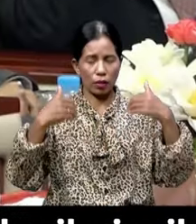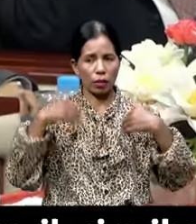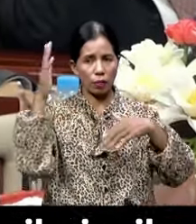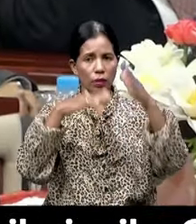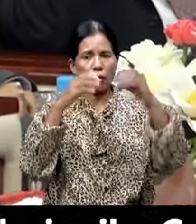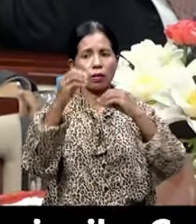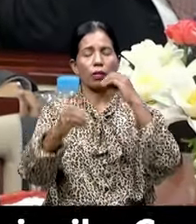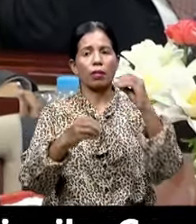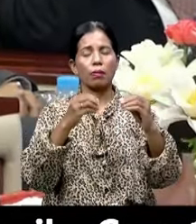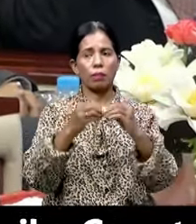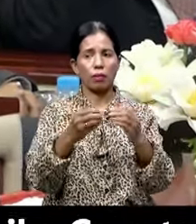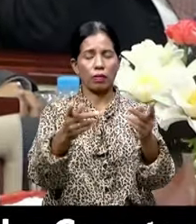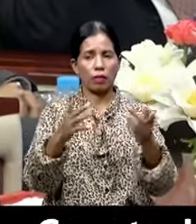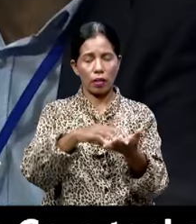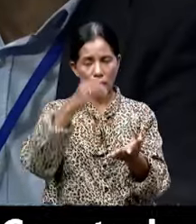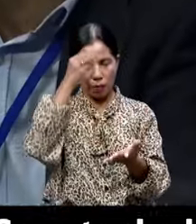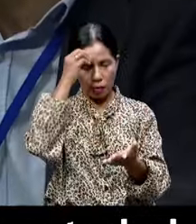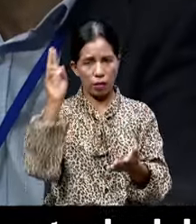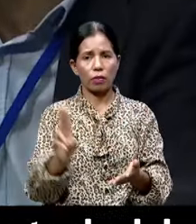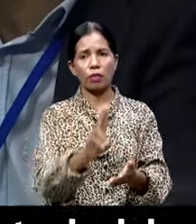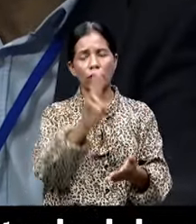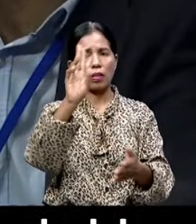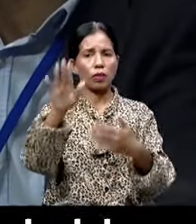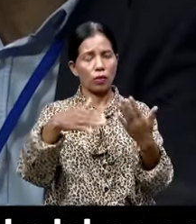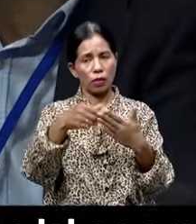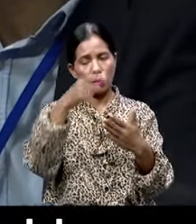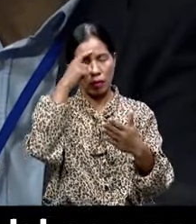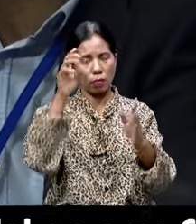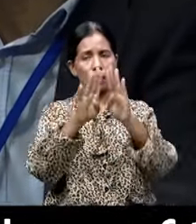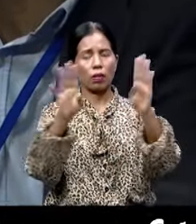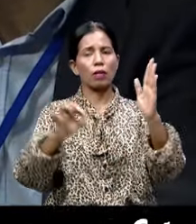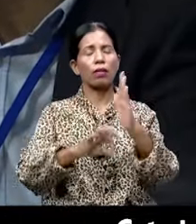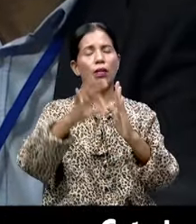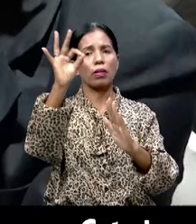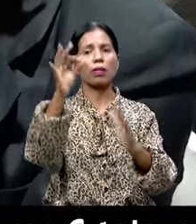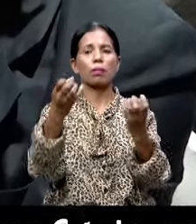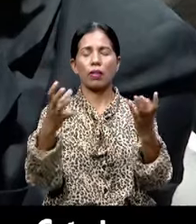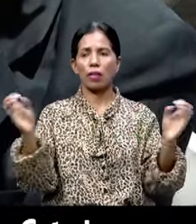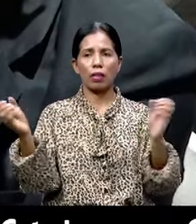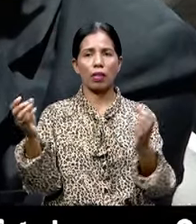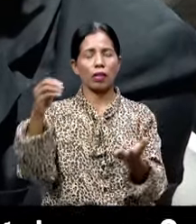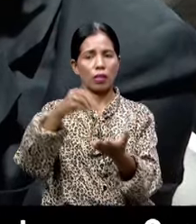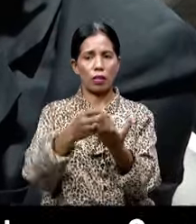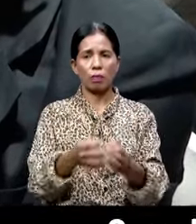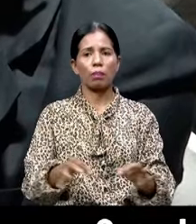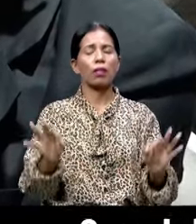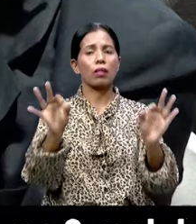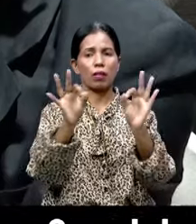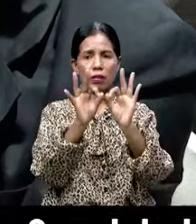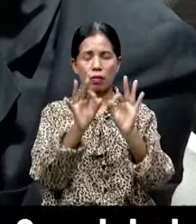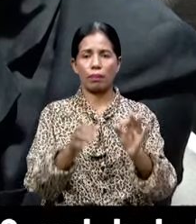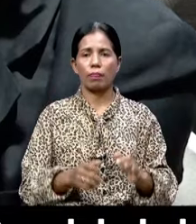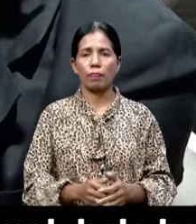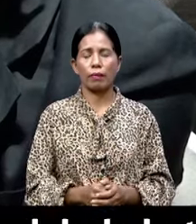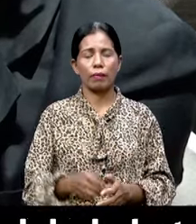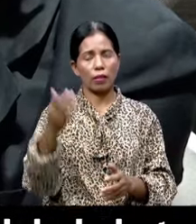de ensino-aprendizagem e a Universidade Sira, também loca a Faculdade Barak, mas bem lá de um tal importância. E a